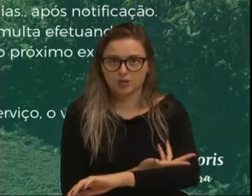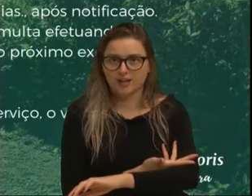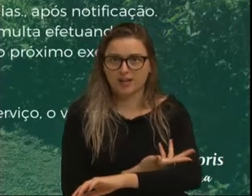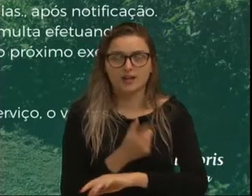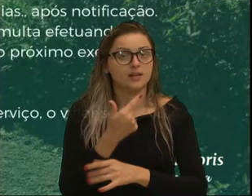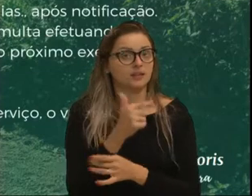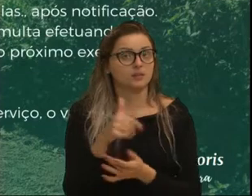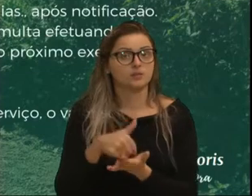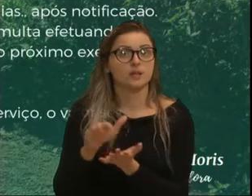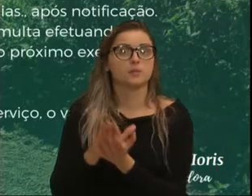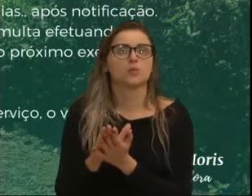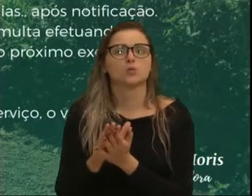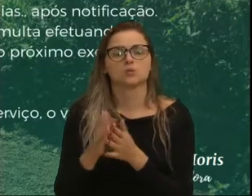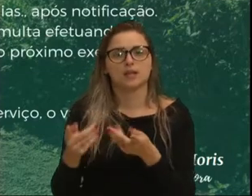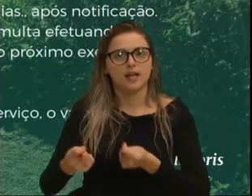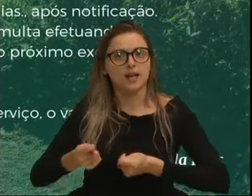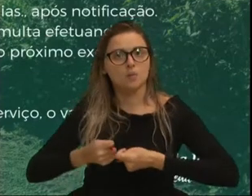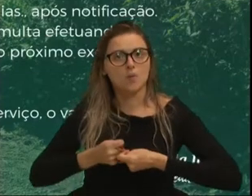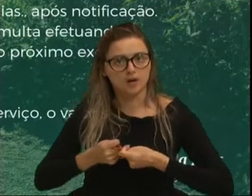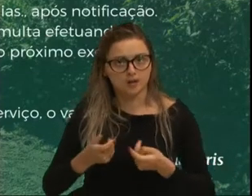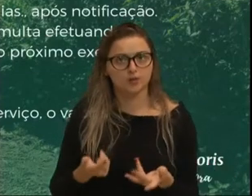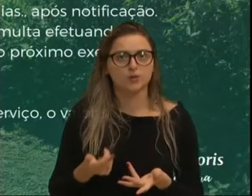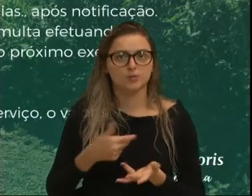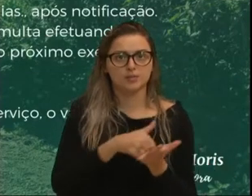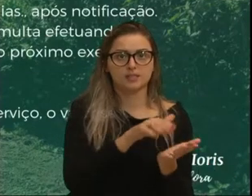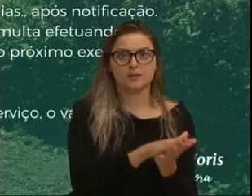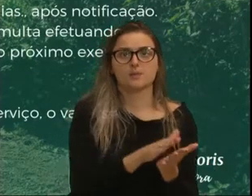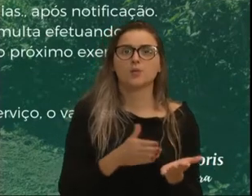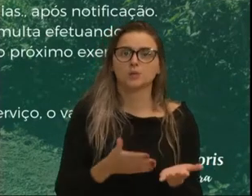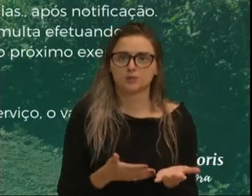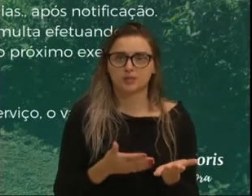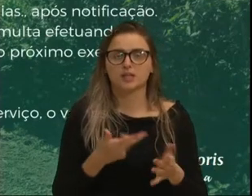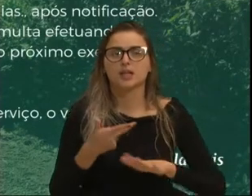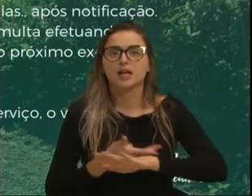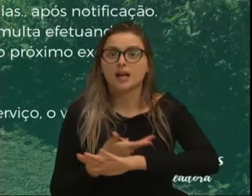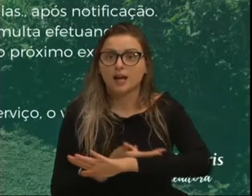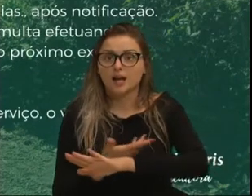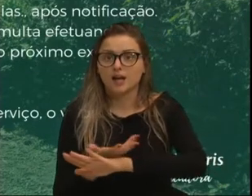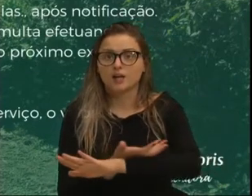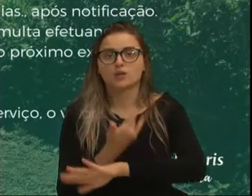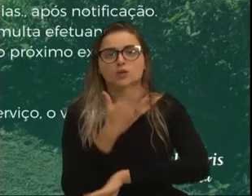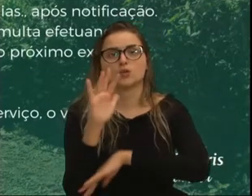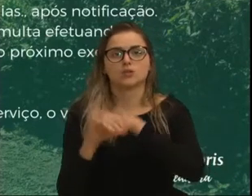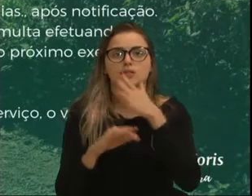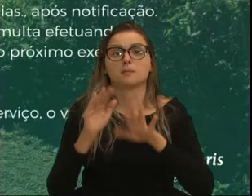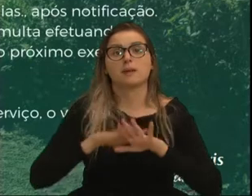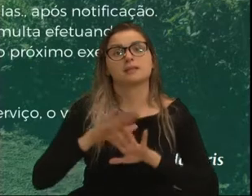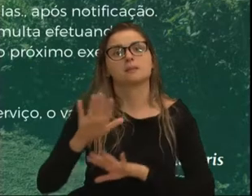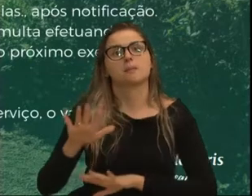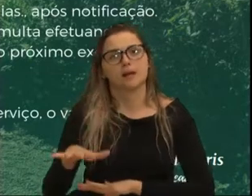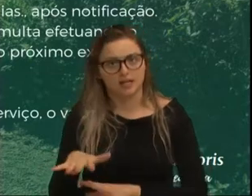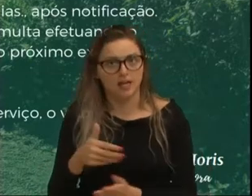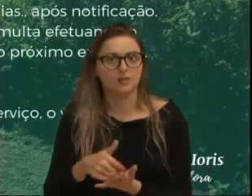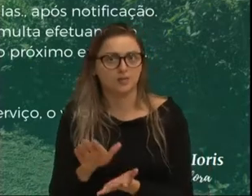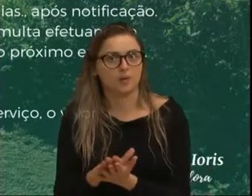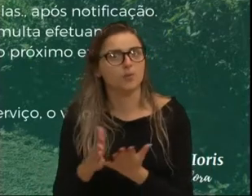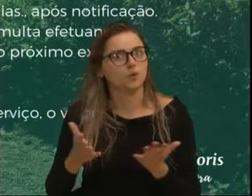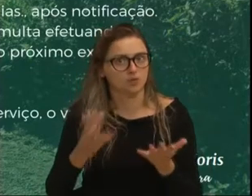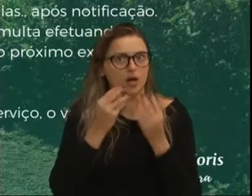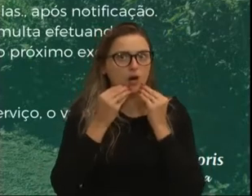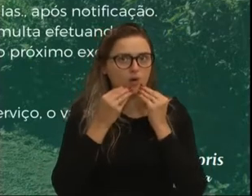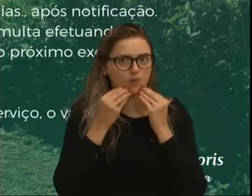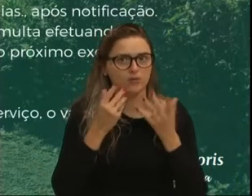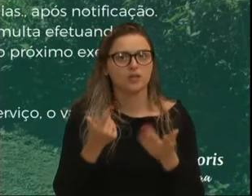multa, economiza na multa. Aí, o ideal é que a roçada seja mais barato do que a multa. Né? E a outra